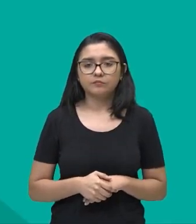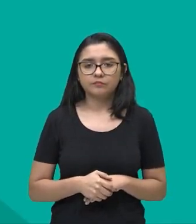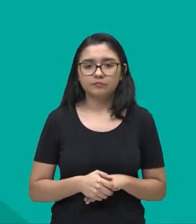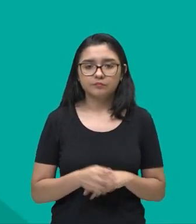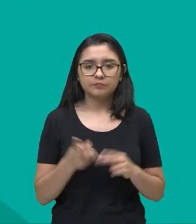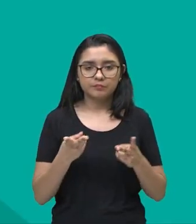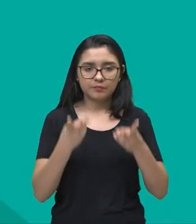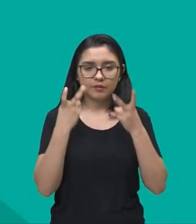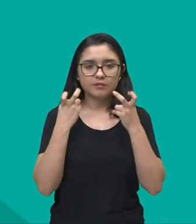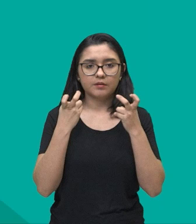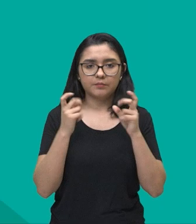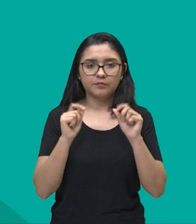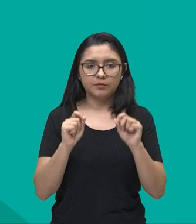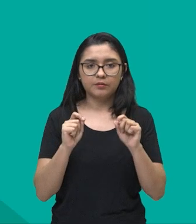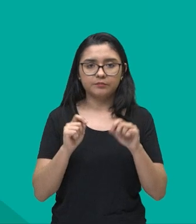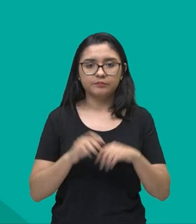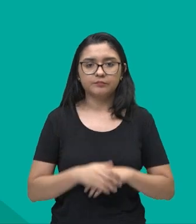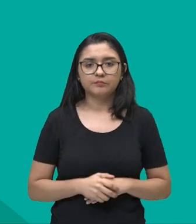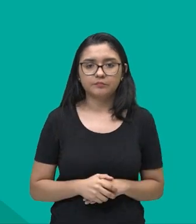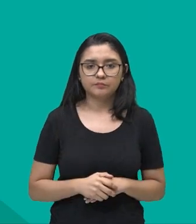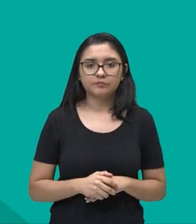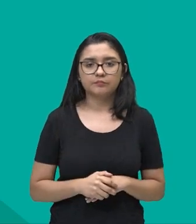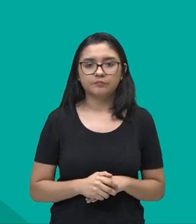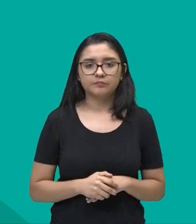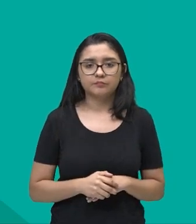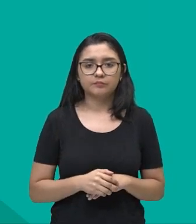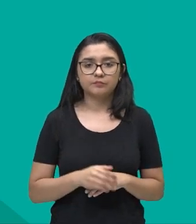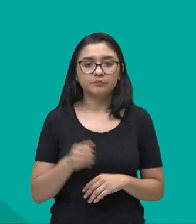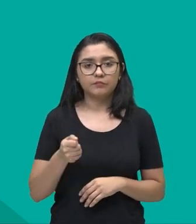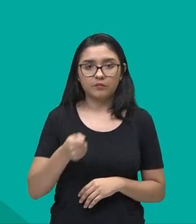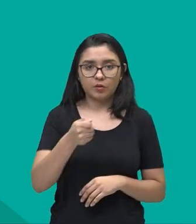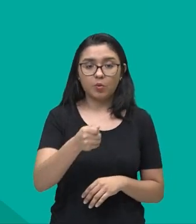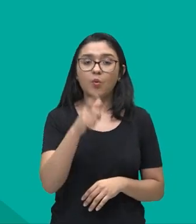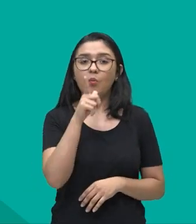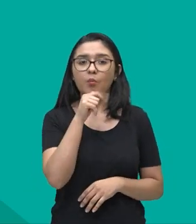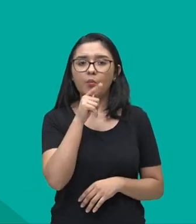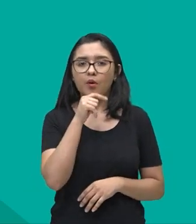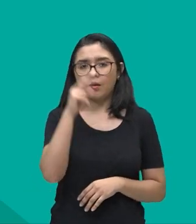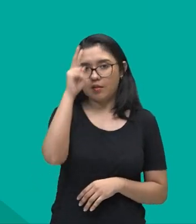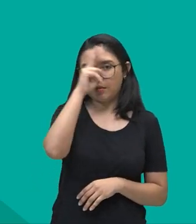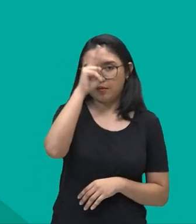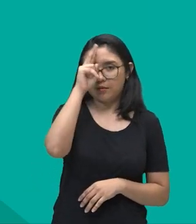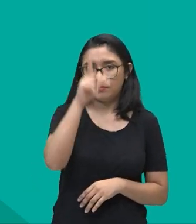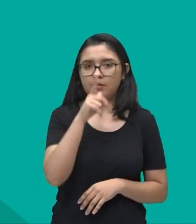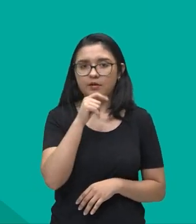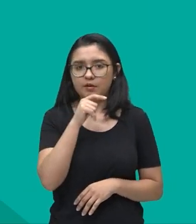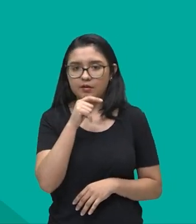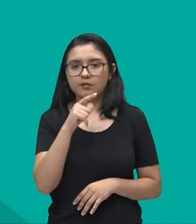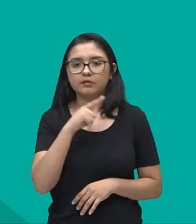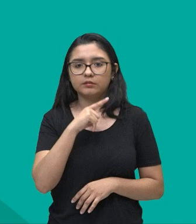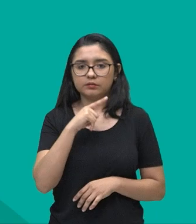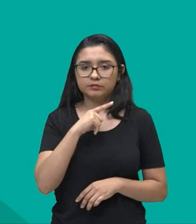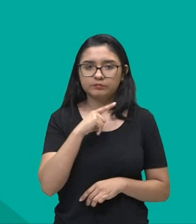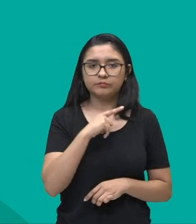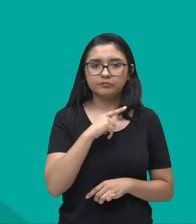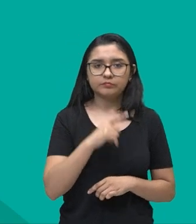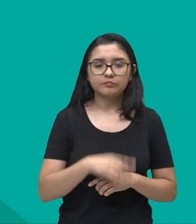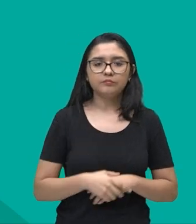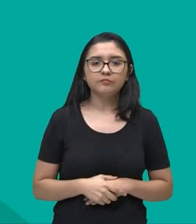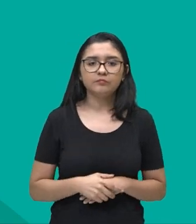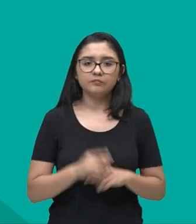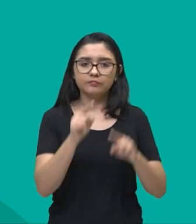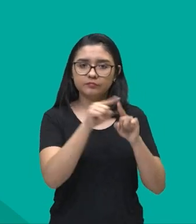você coloca o líquido. Lembram lá que os líquidos tinham as correntes de convecção, a